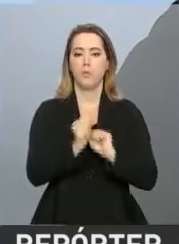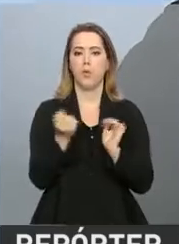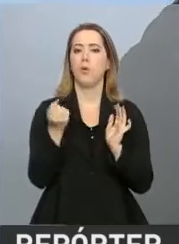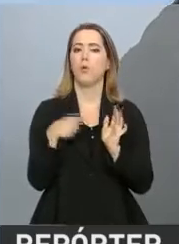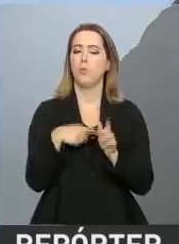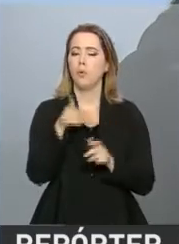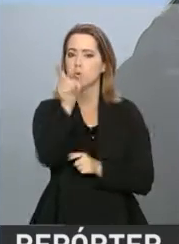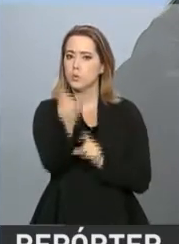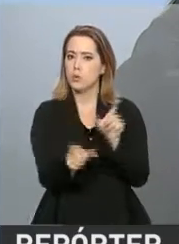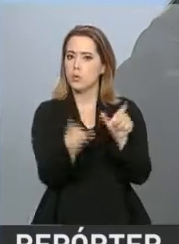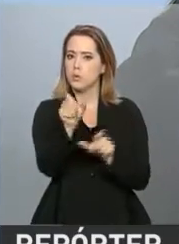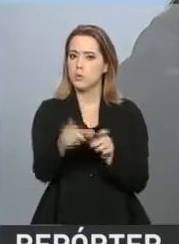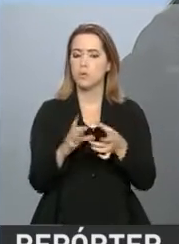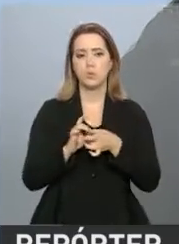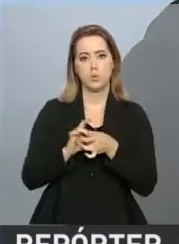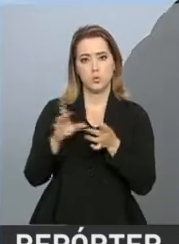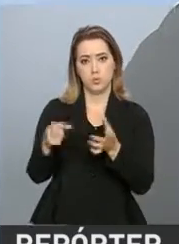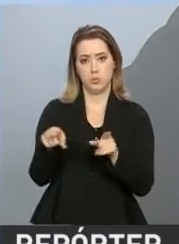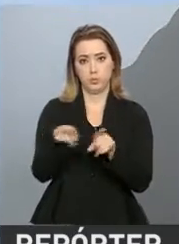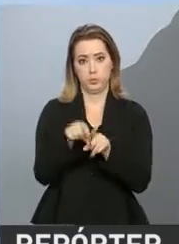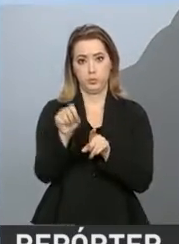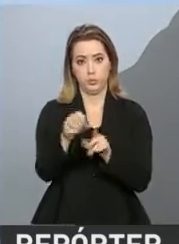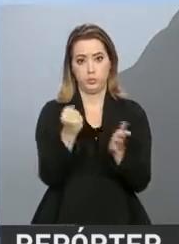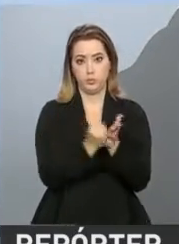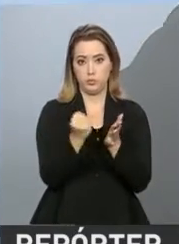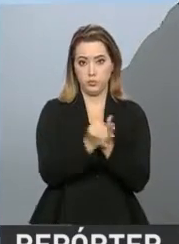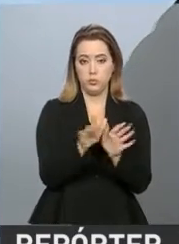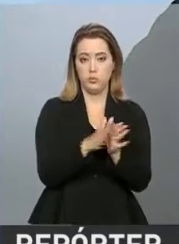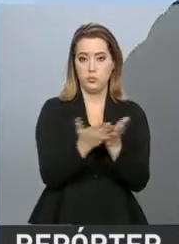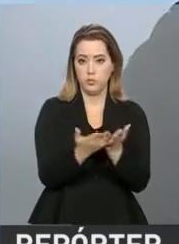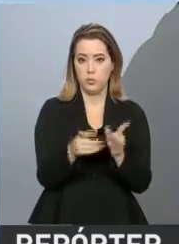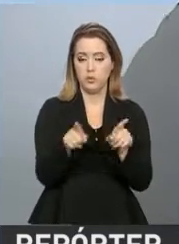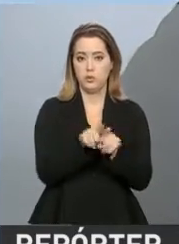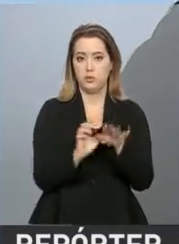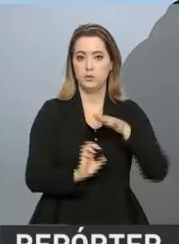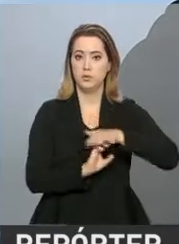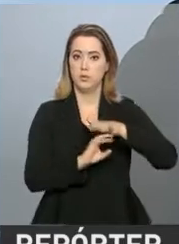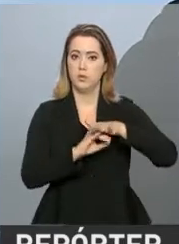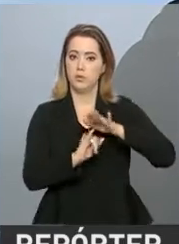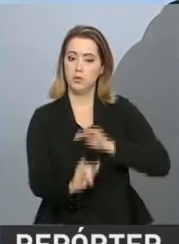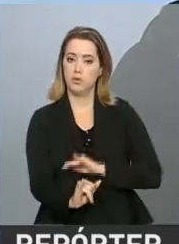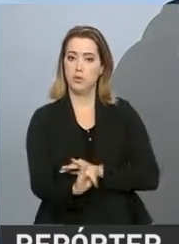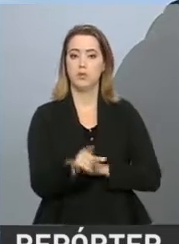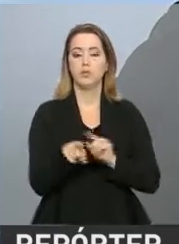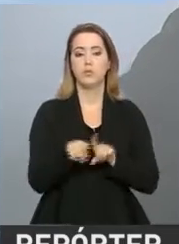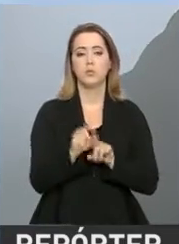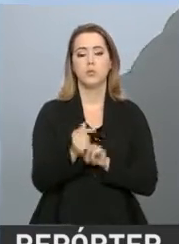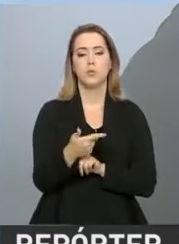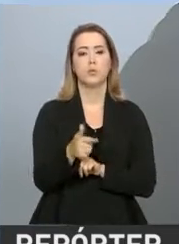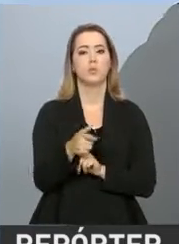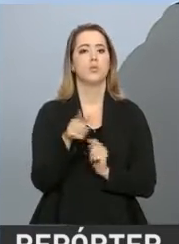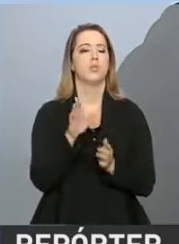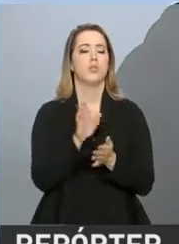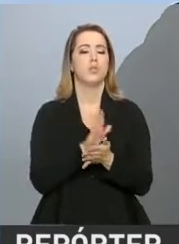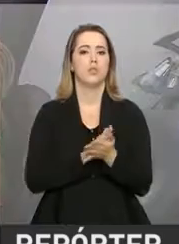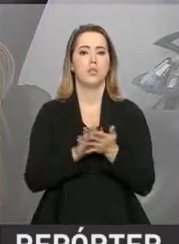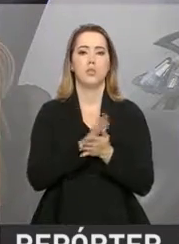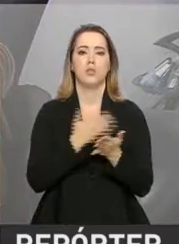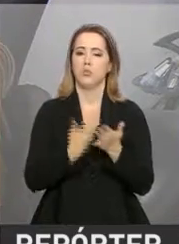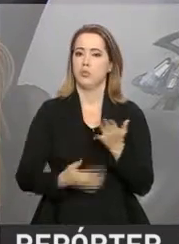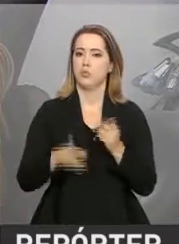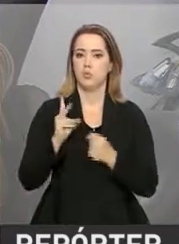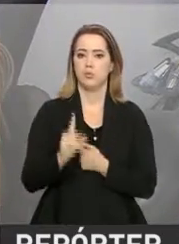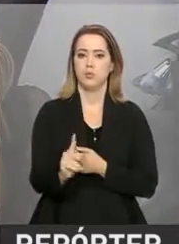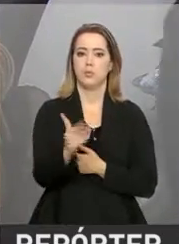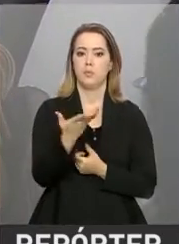serviço não só com carteira assinada, mas também como autônomos e microempreendedores individuais sem perder os seus direitos.